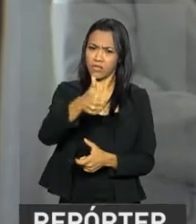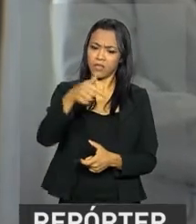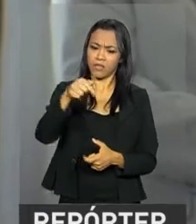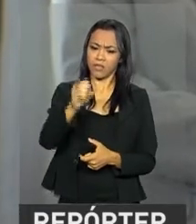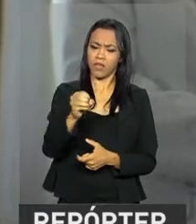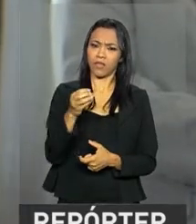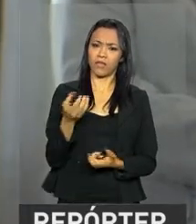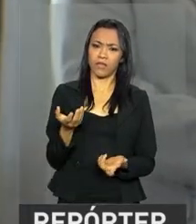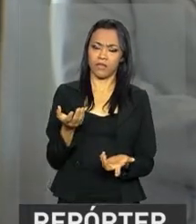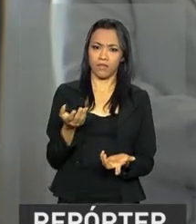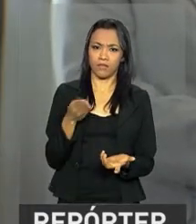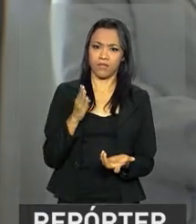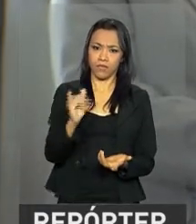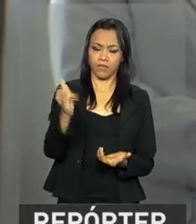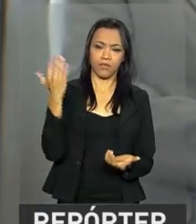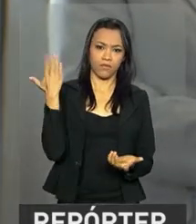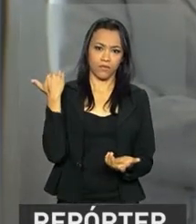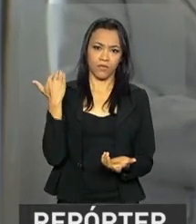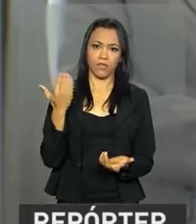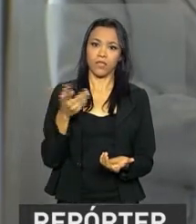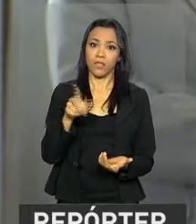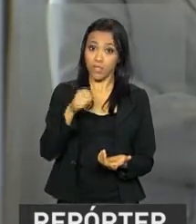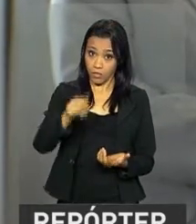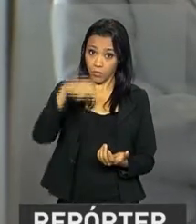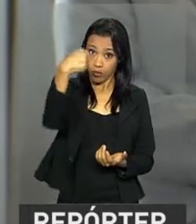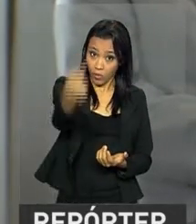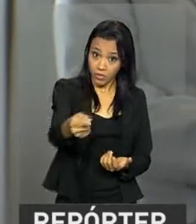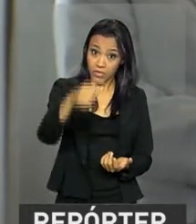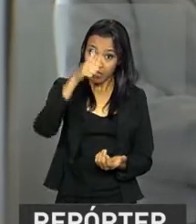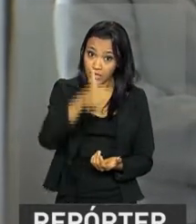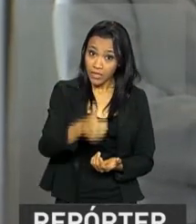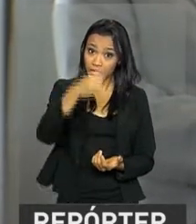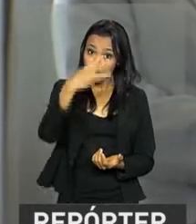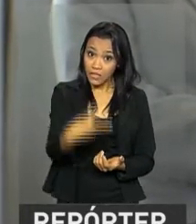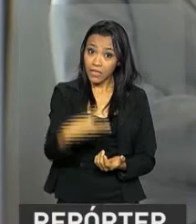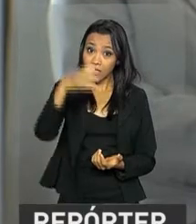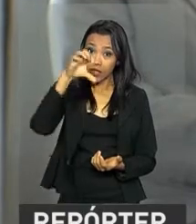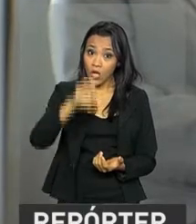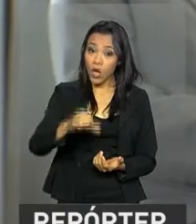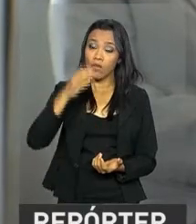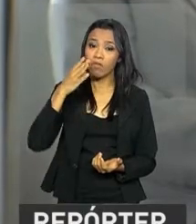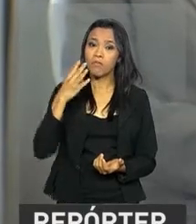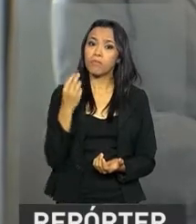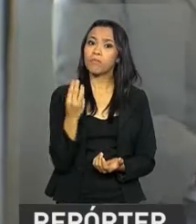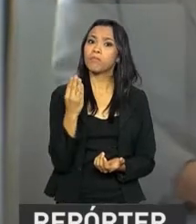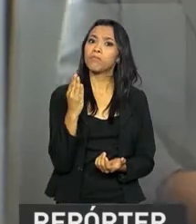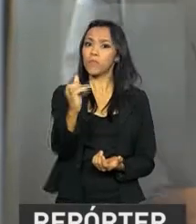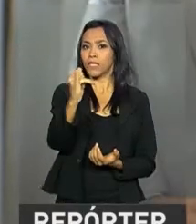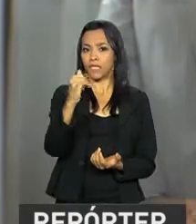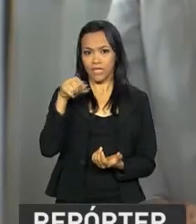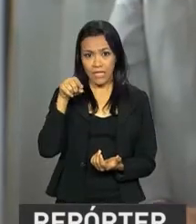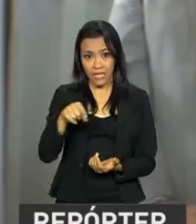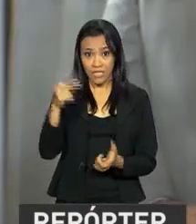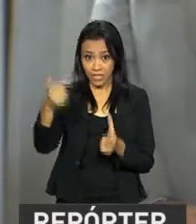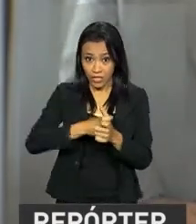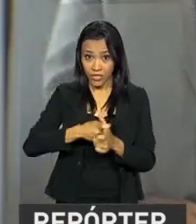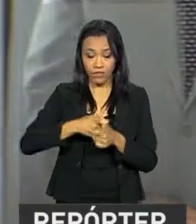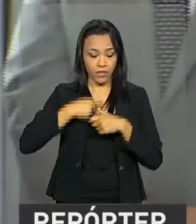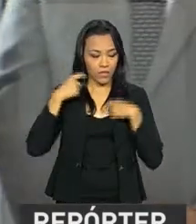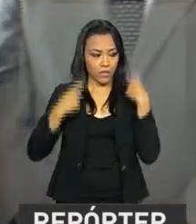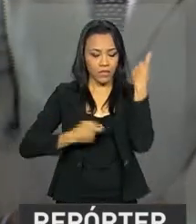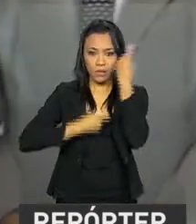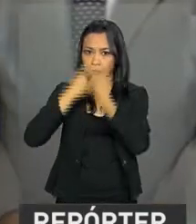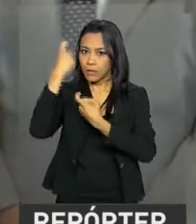e um déficit previsto para o ano que vem ainda de 139 bilhões são 10 preocupantes nós temos de tirar